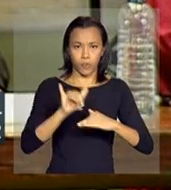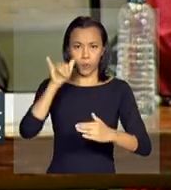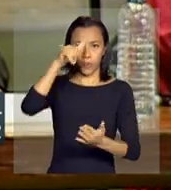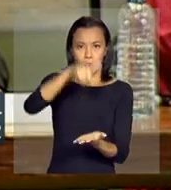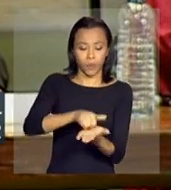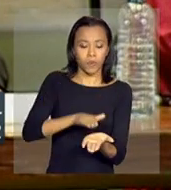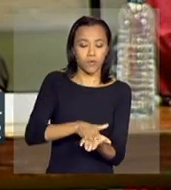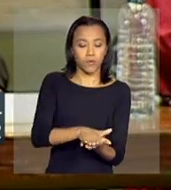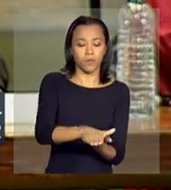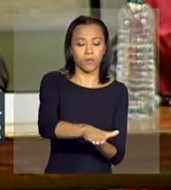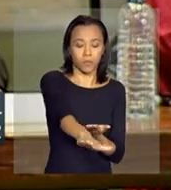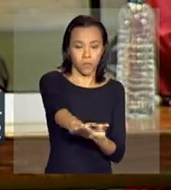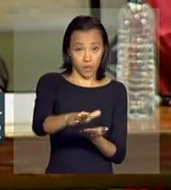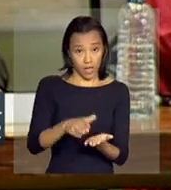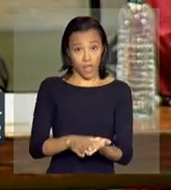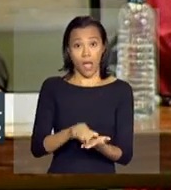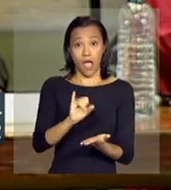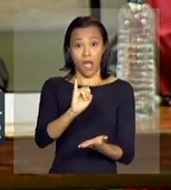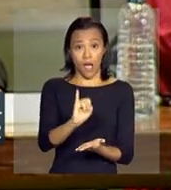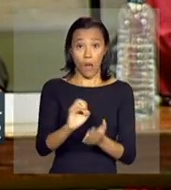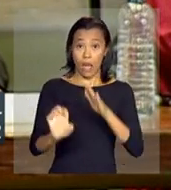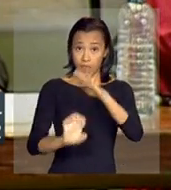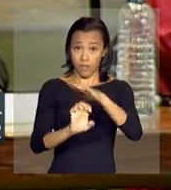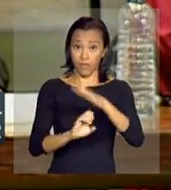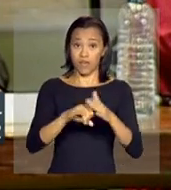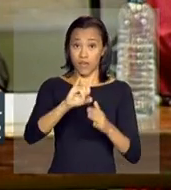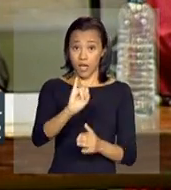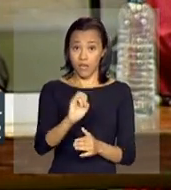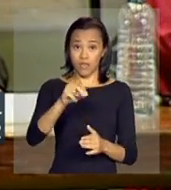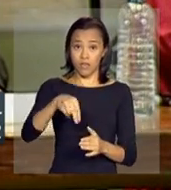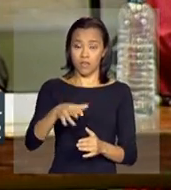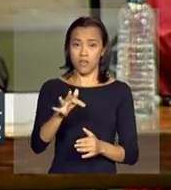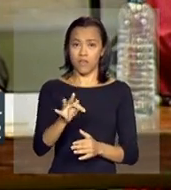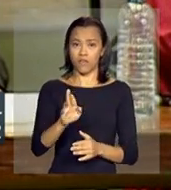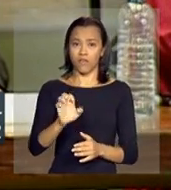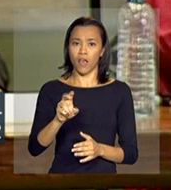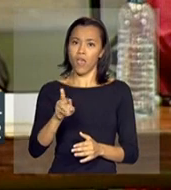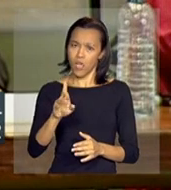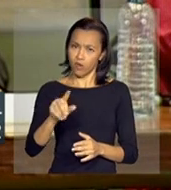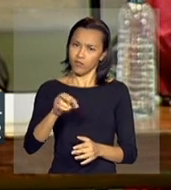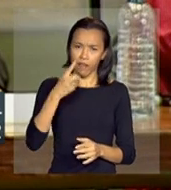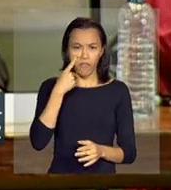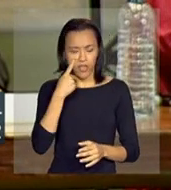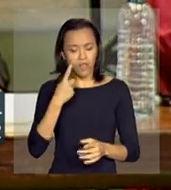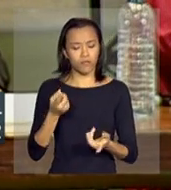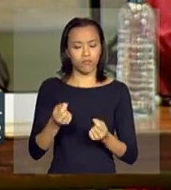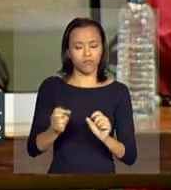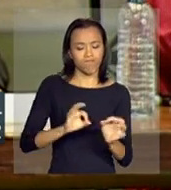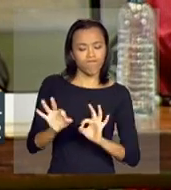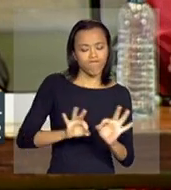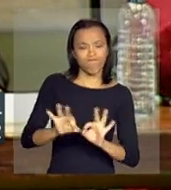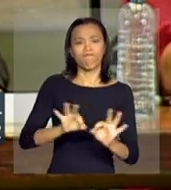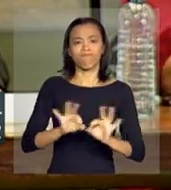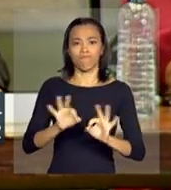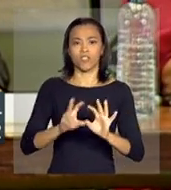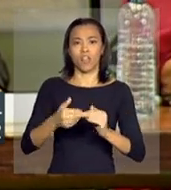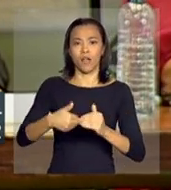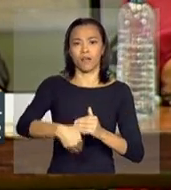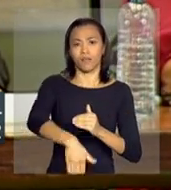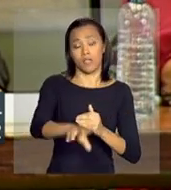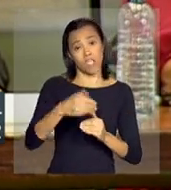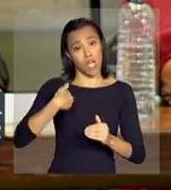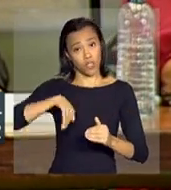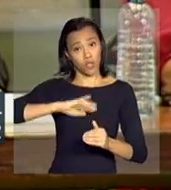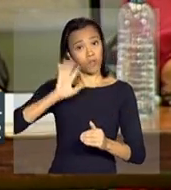está refazendo o projeto da obra, né? Esse projeto estará concluído proximamente e aí nós vamos